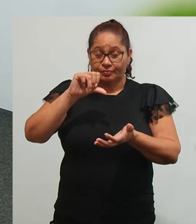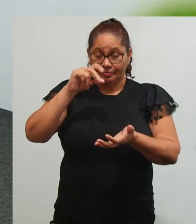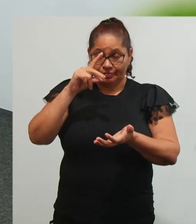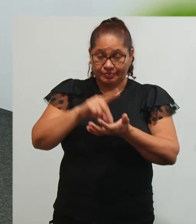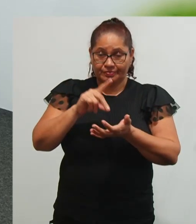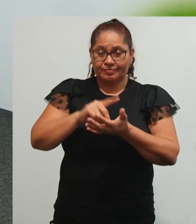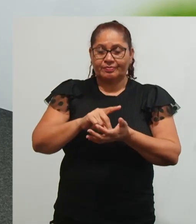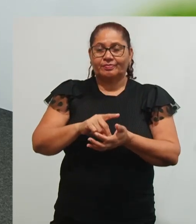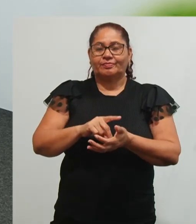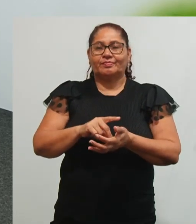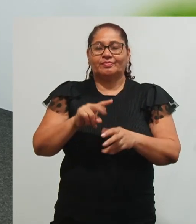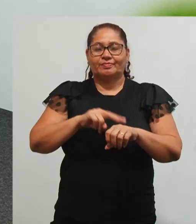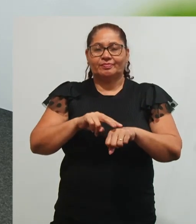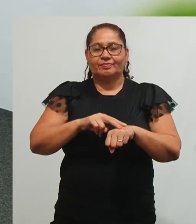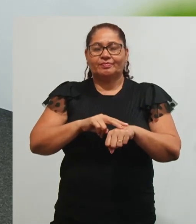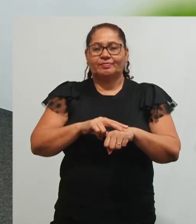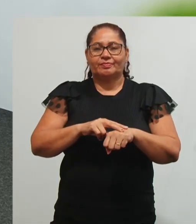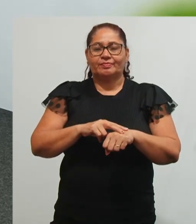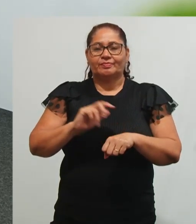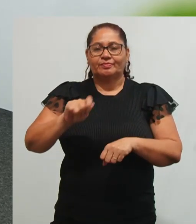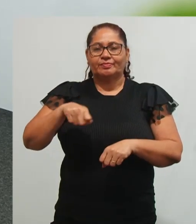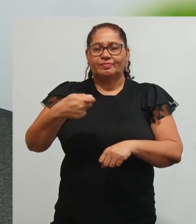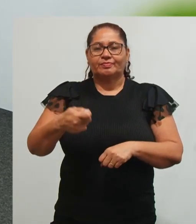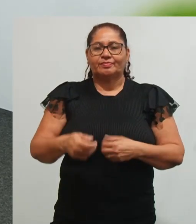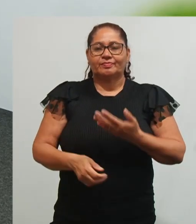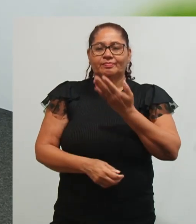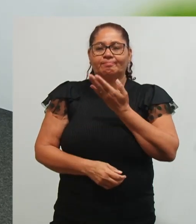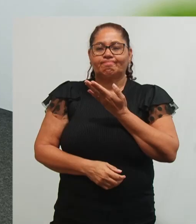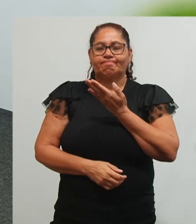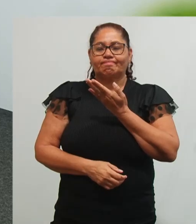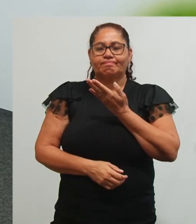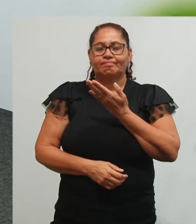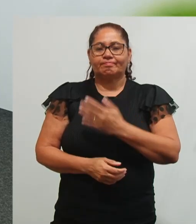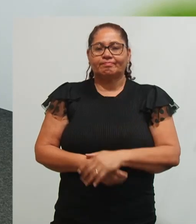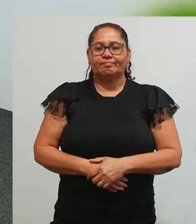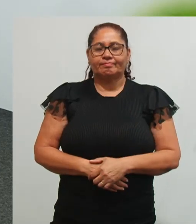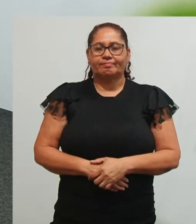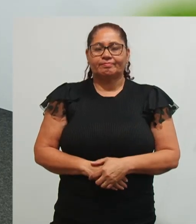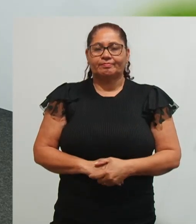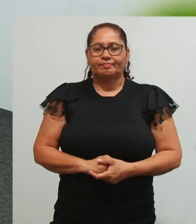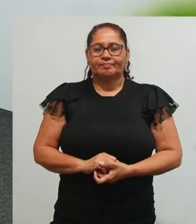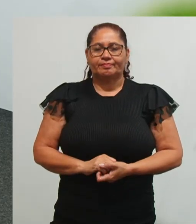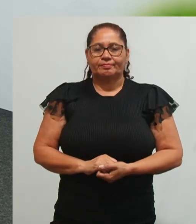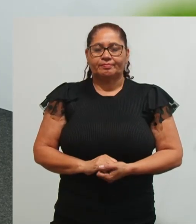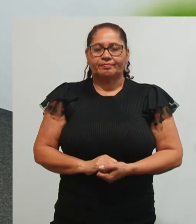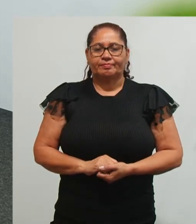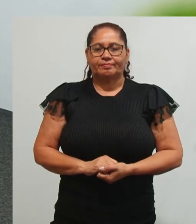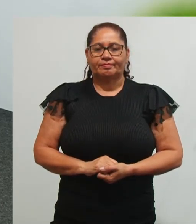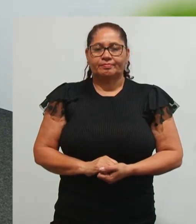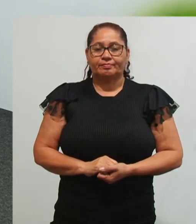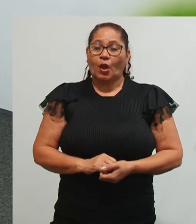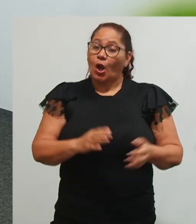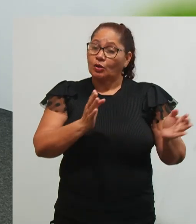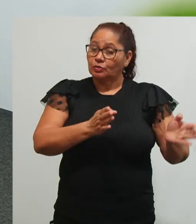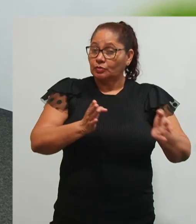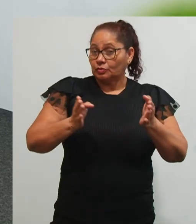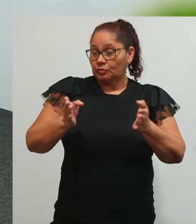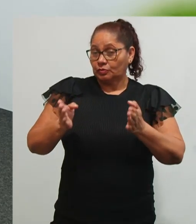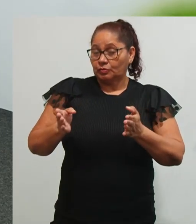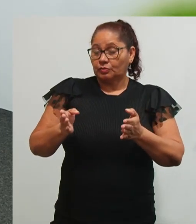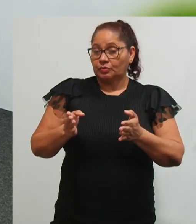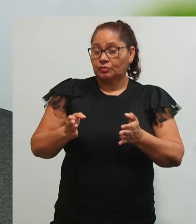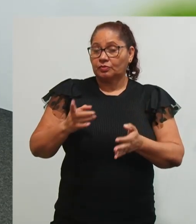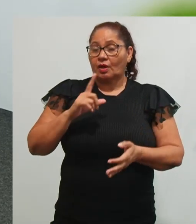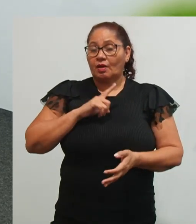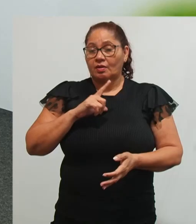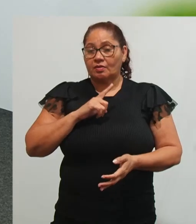branco. E o meu sinal na comunidade surda é Anabela. Bom, nesse episódio,